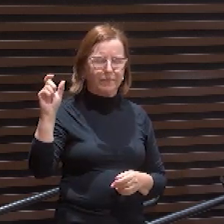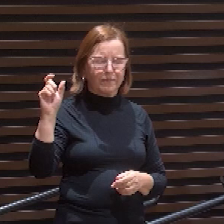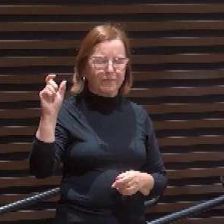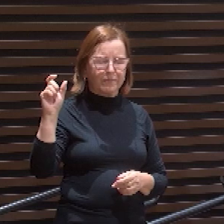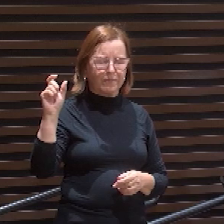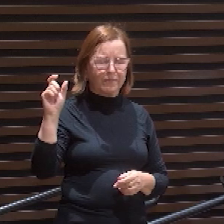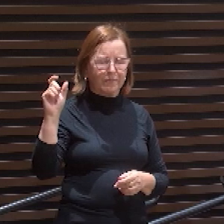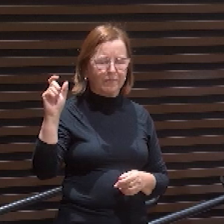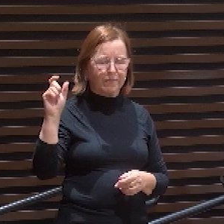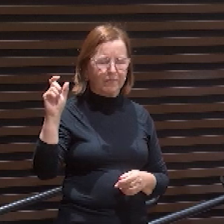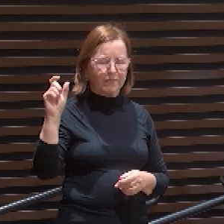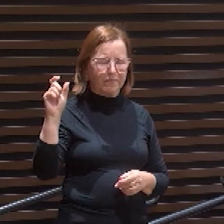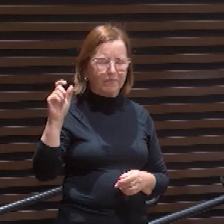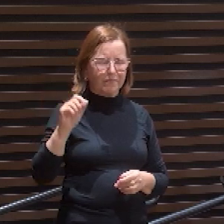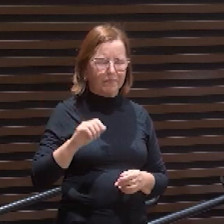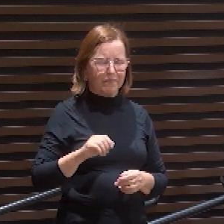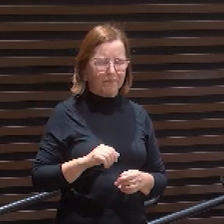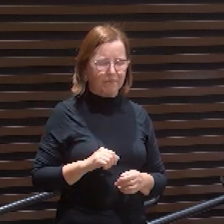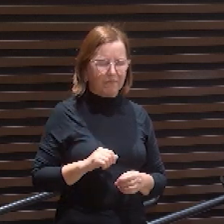E